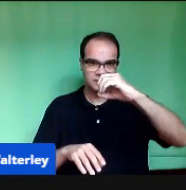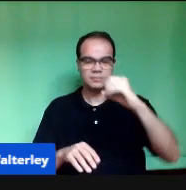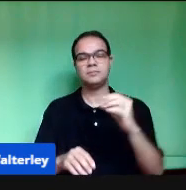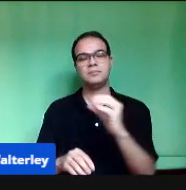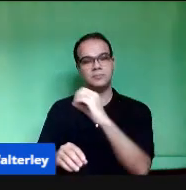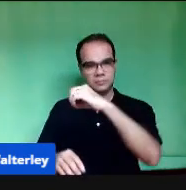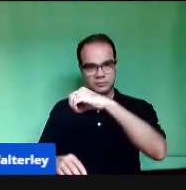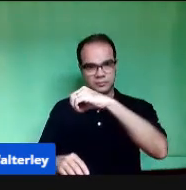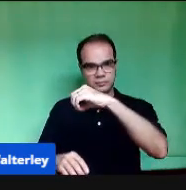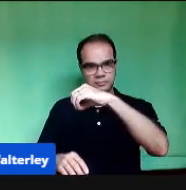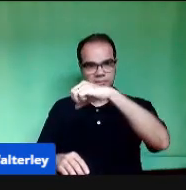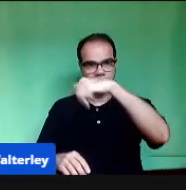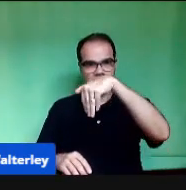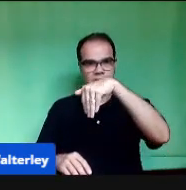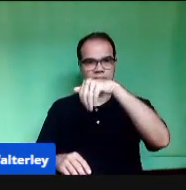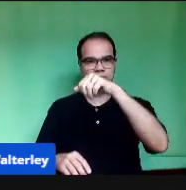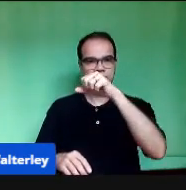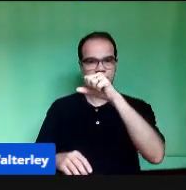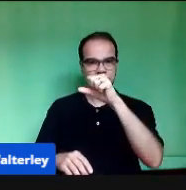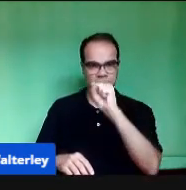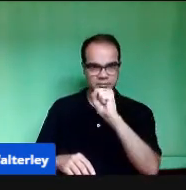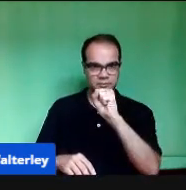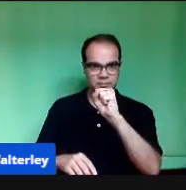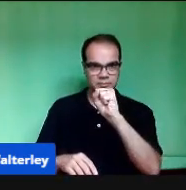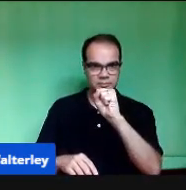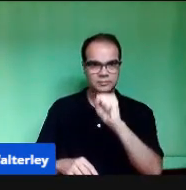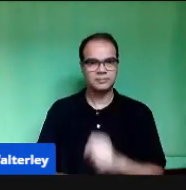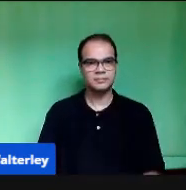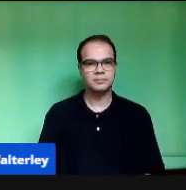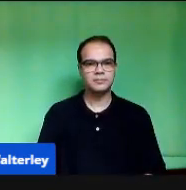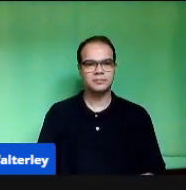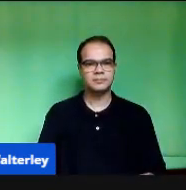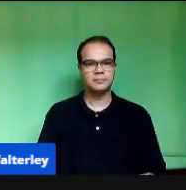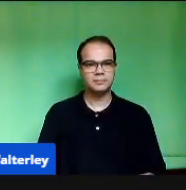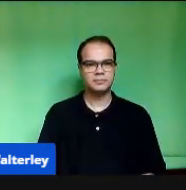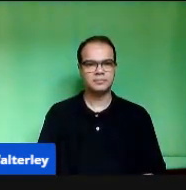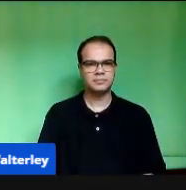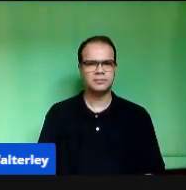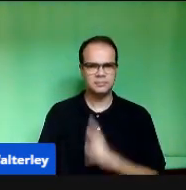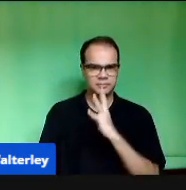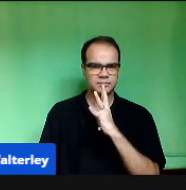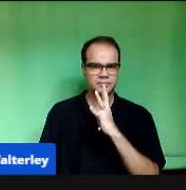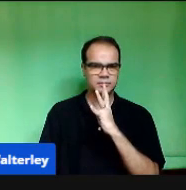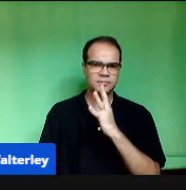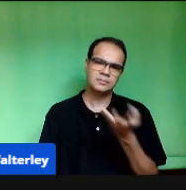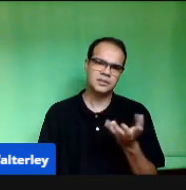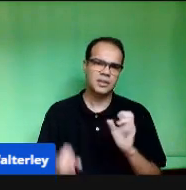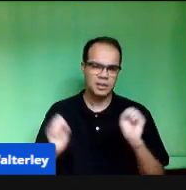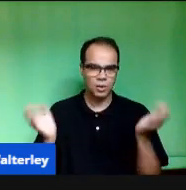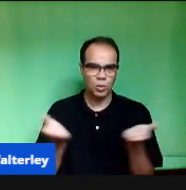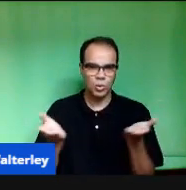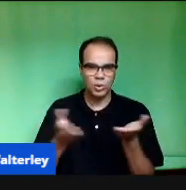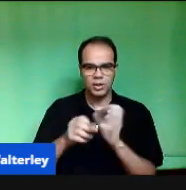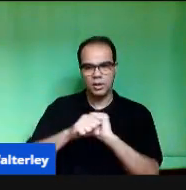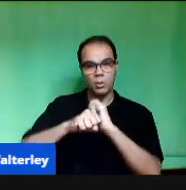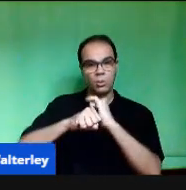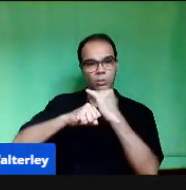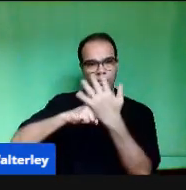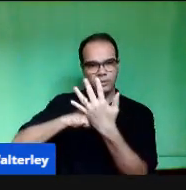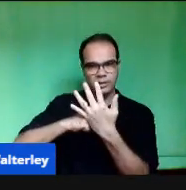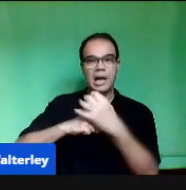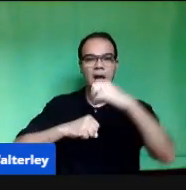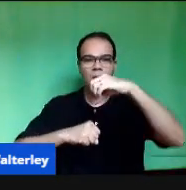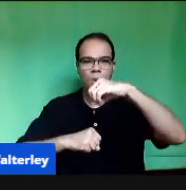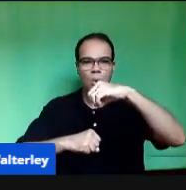do qual, infelizmente, em razão da pandemia, todos nós conhecemos um pouco melhor agora, ela retira,